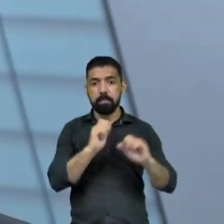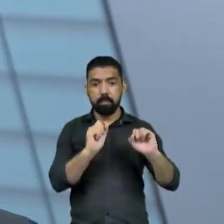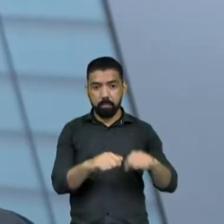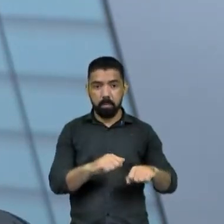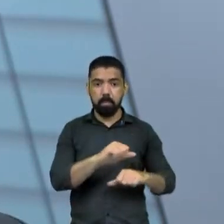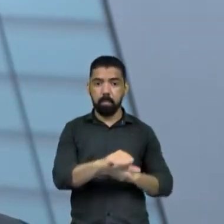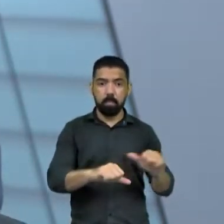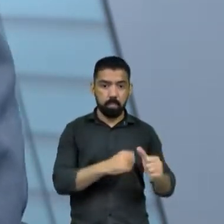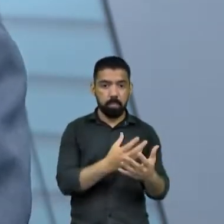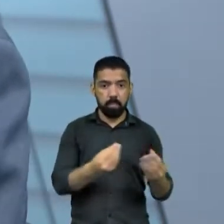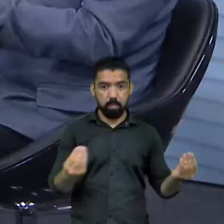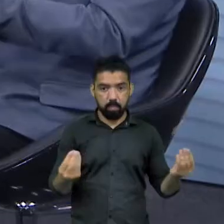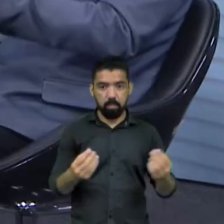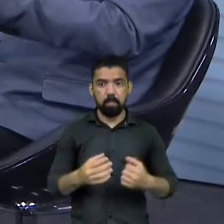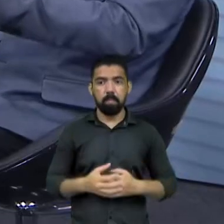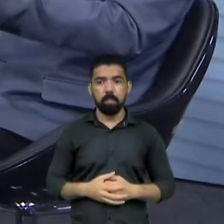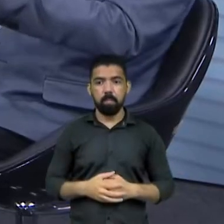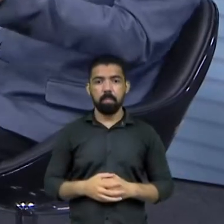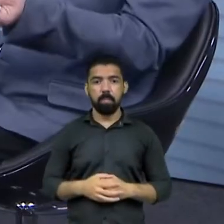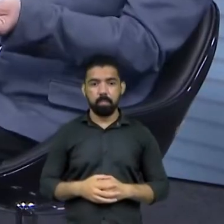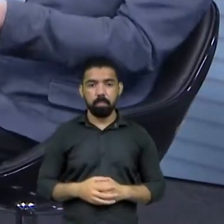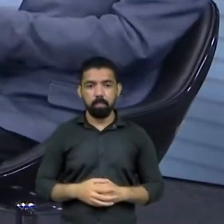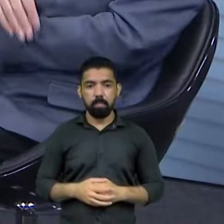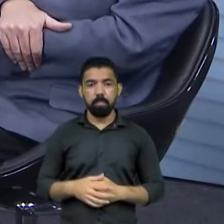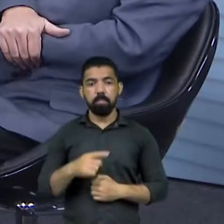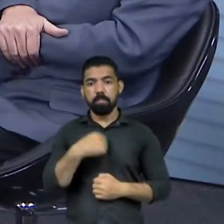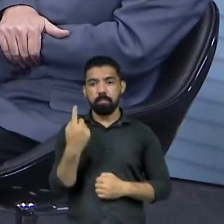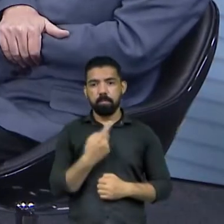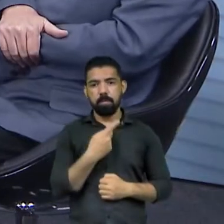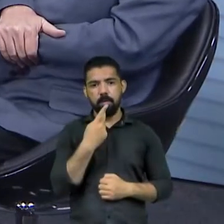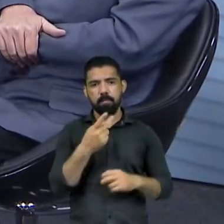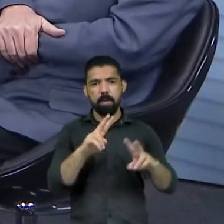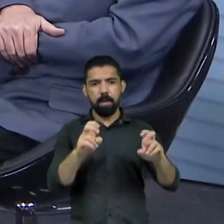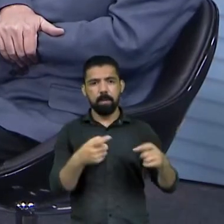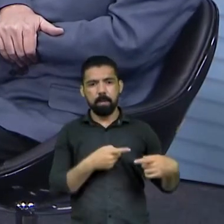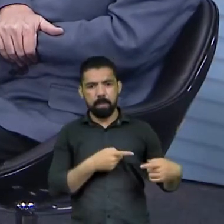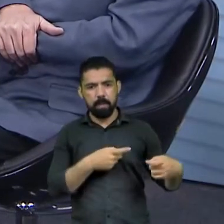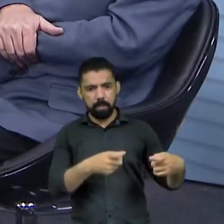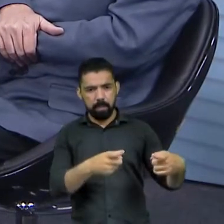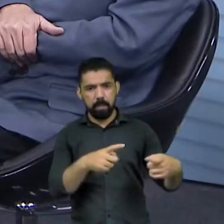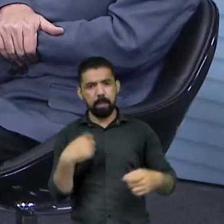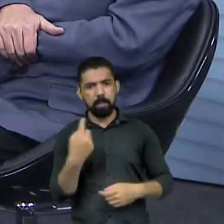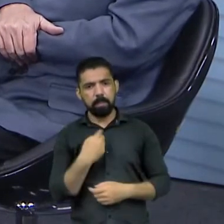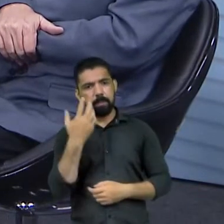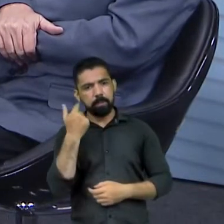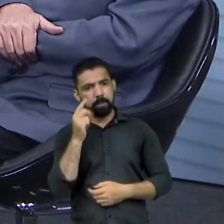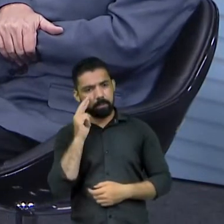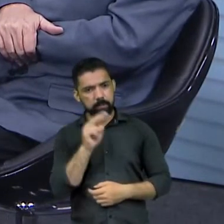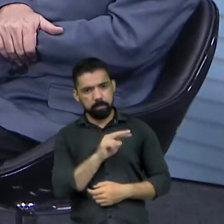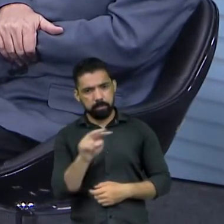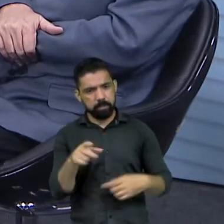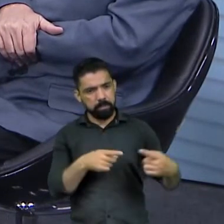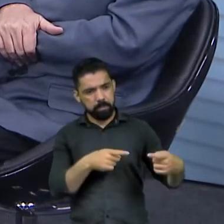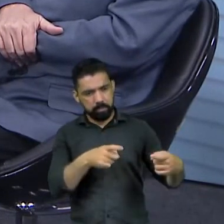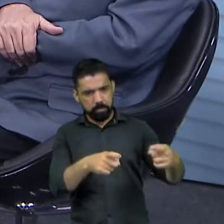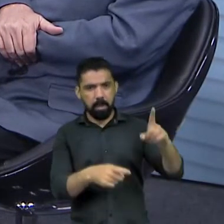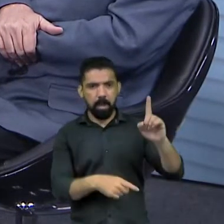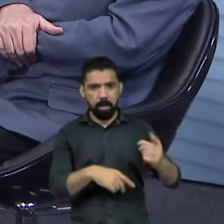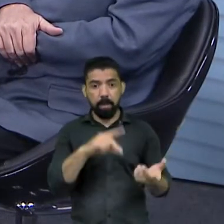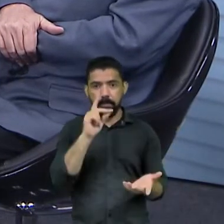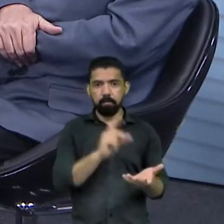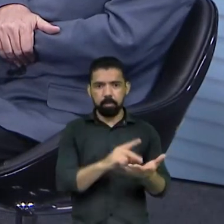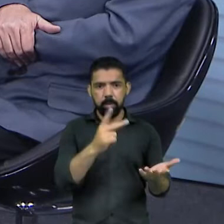coisa pode isso pode mudar tanta coisa e quando fala de guerra nós sabemos que a guerra que as coisas que nós vemos não são necessariamente as coisas que estão